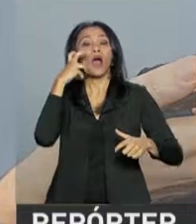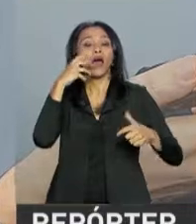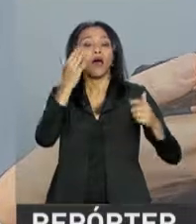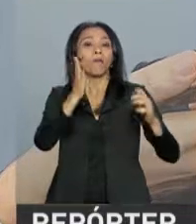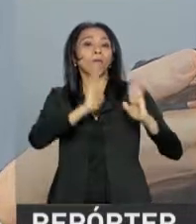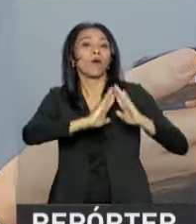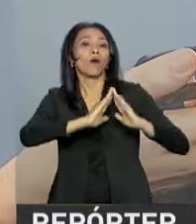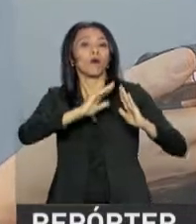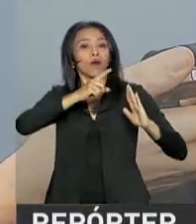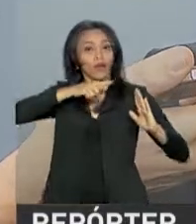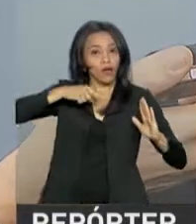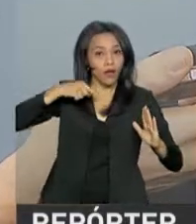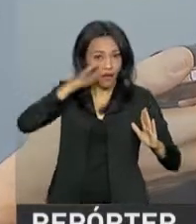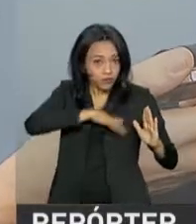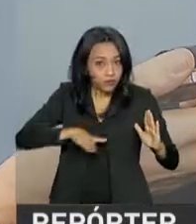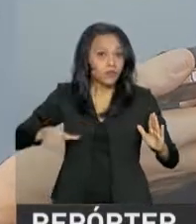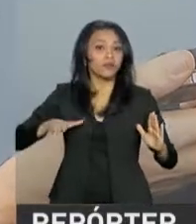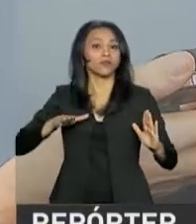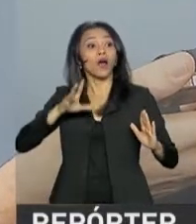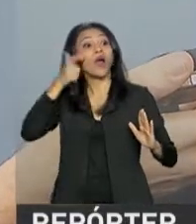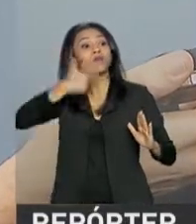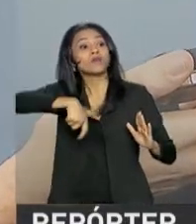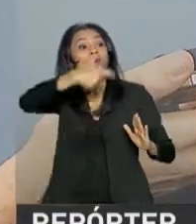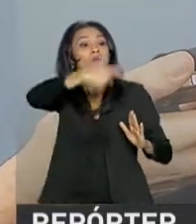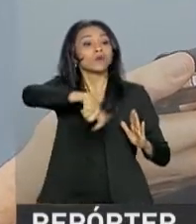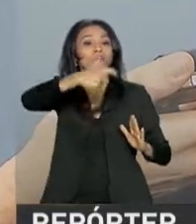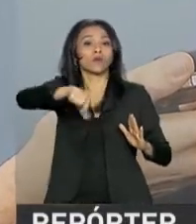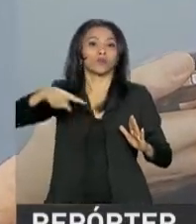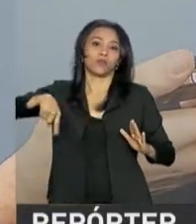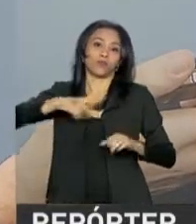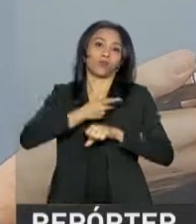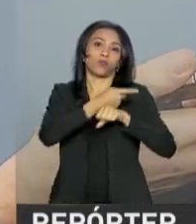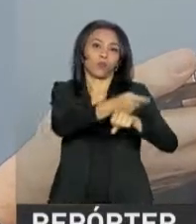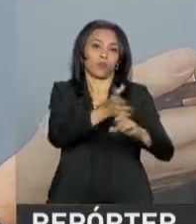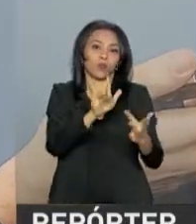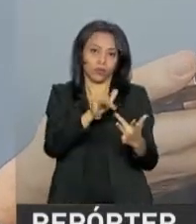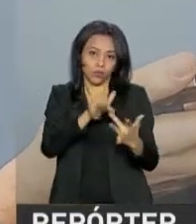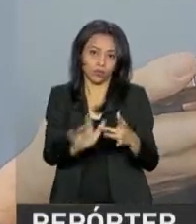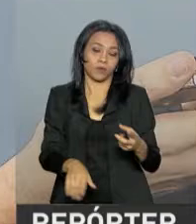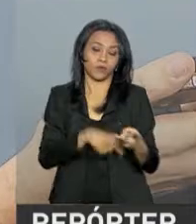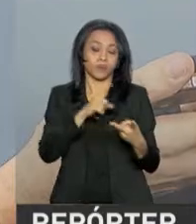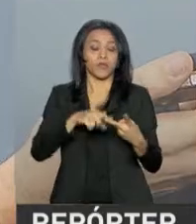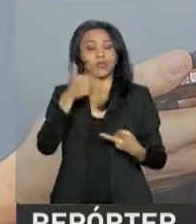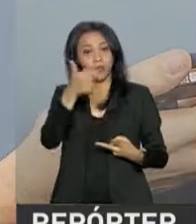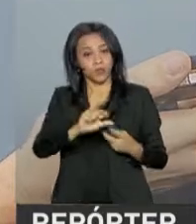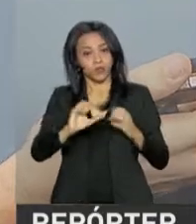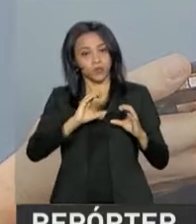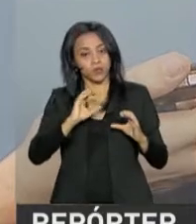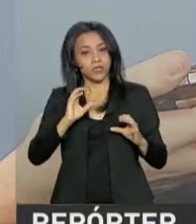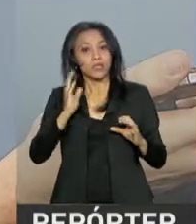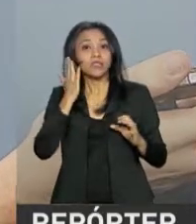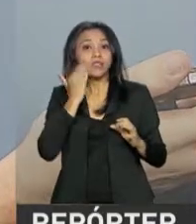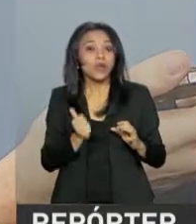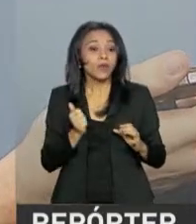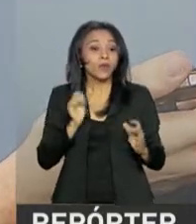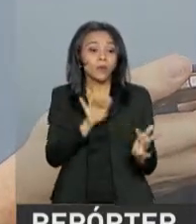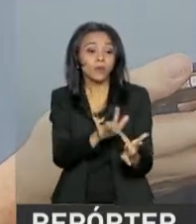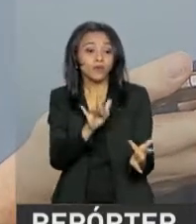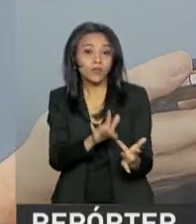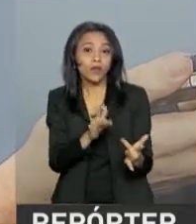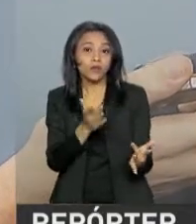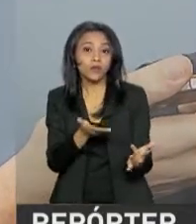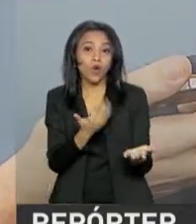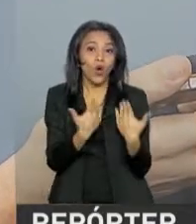abrigo. Em segundo lugar, a aproximação, a comunicação entre essas crianças e as